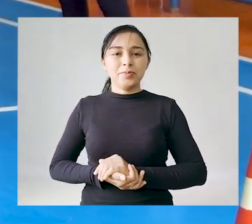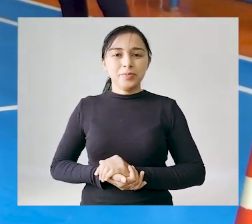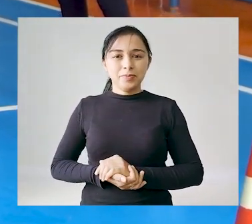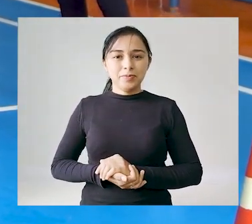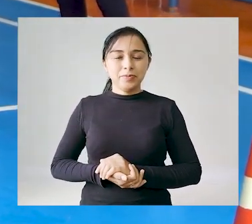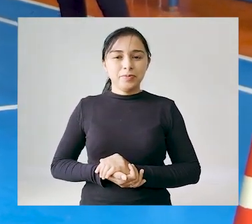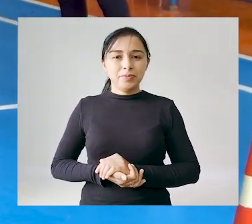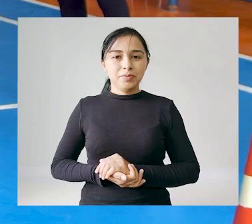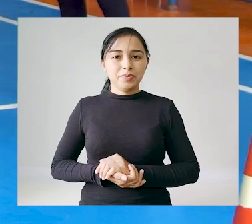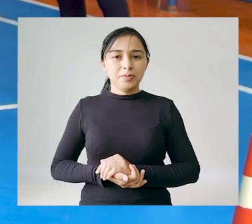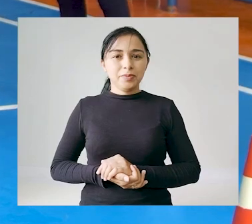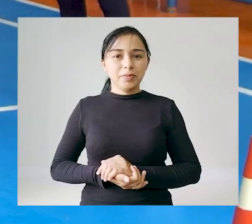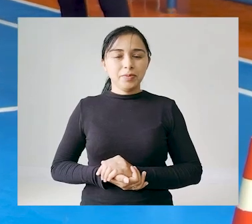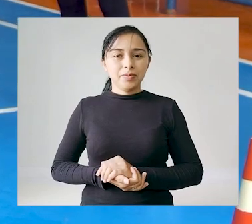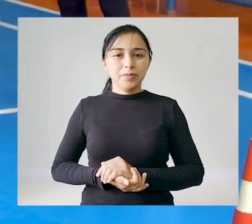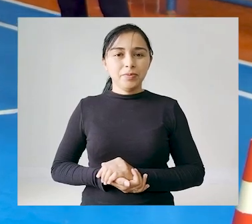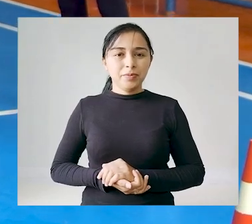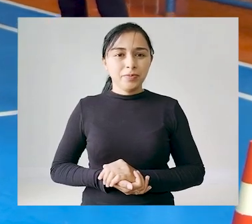Certo.